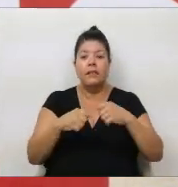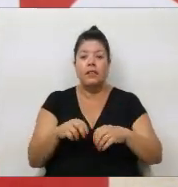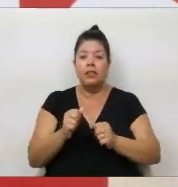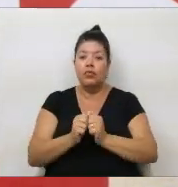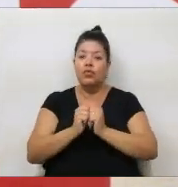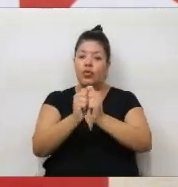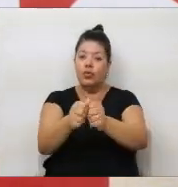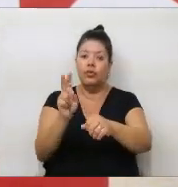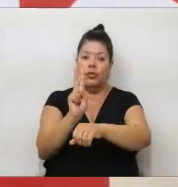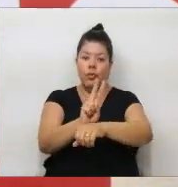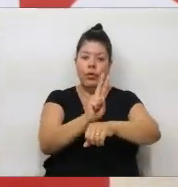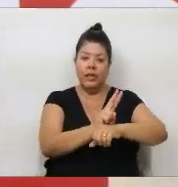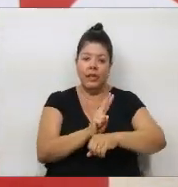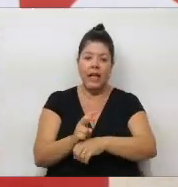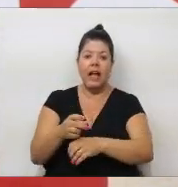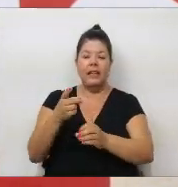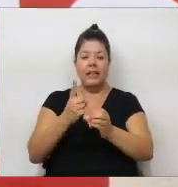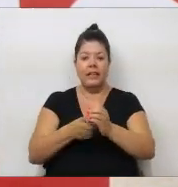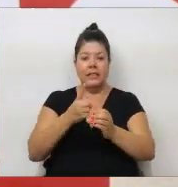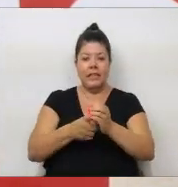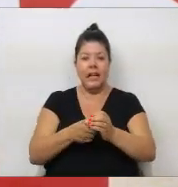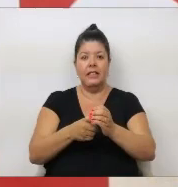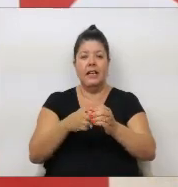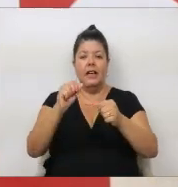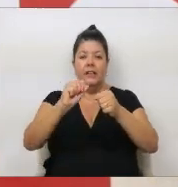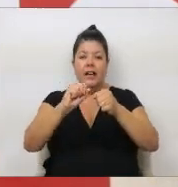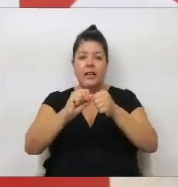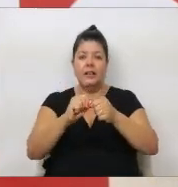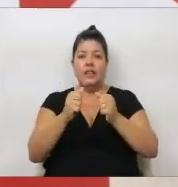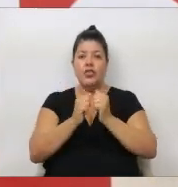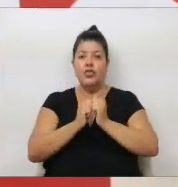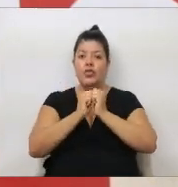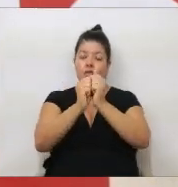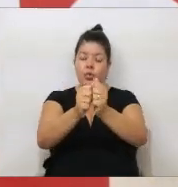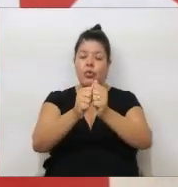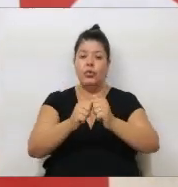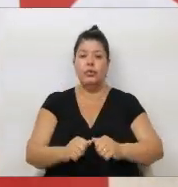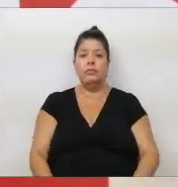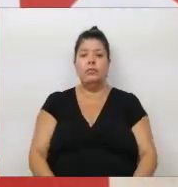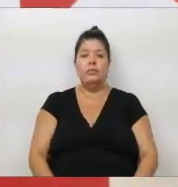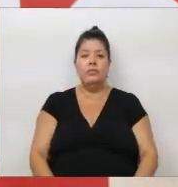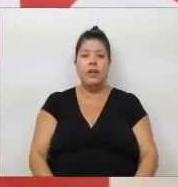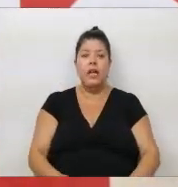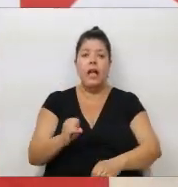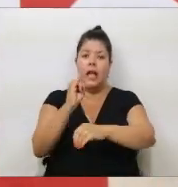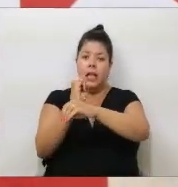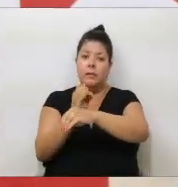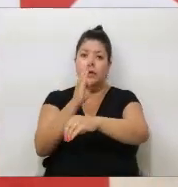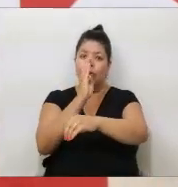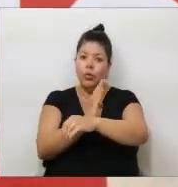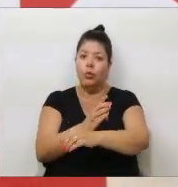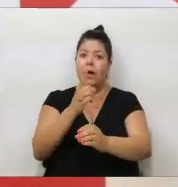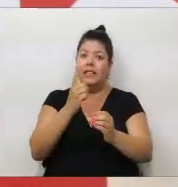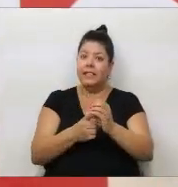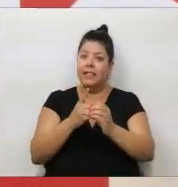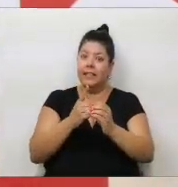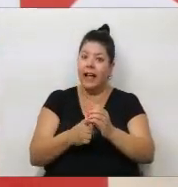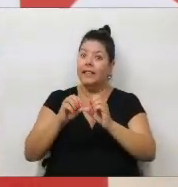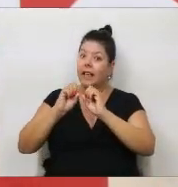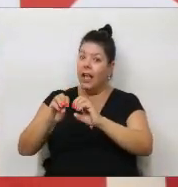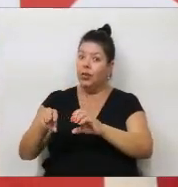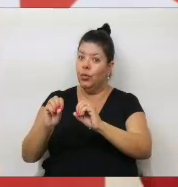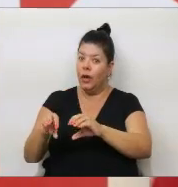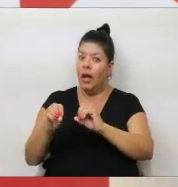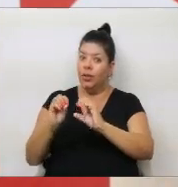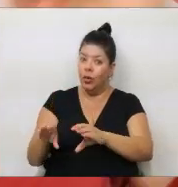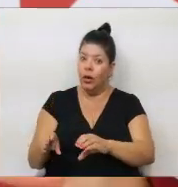cuidarem da cidade. Nós podemos fazer juntos, cuidar da cidade. Volto lá. a Imbituba Cidade Educadora.